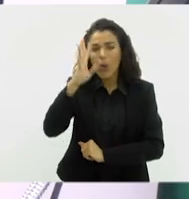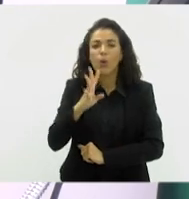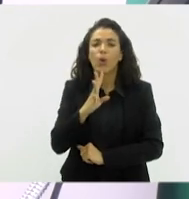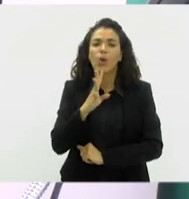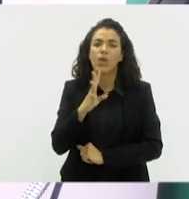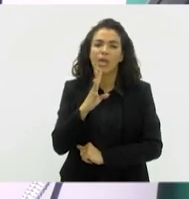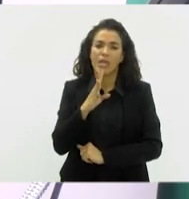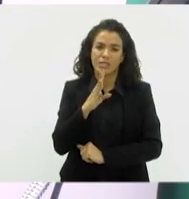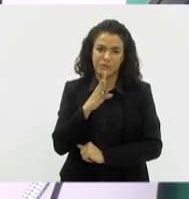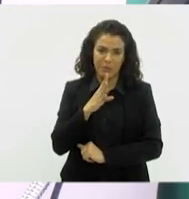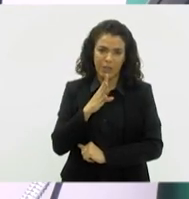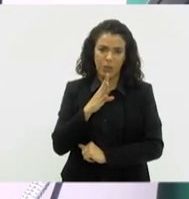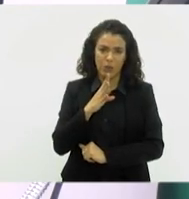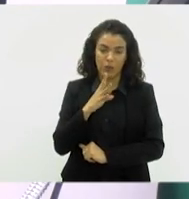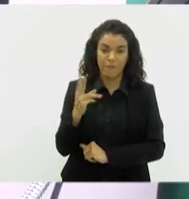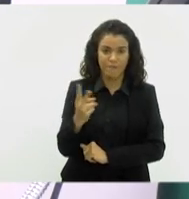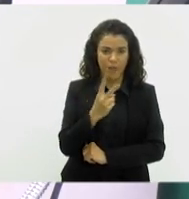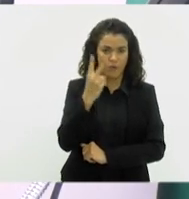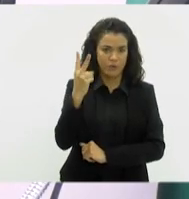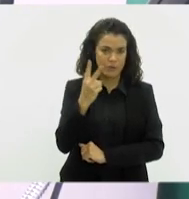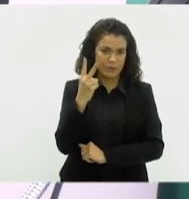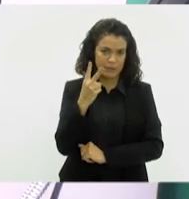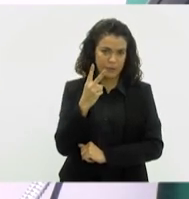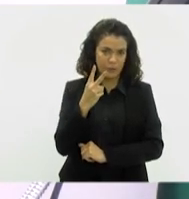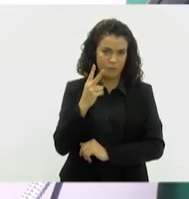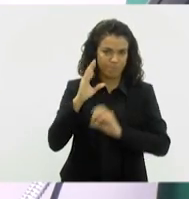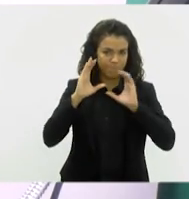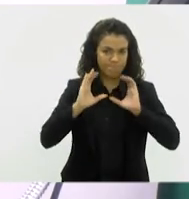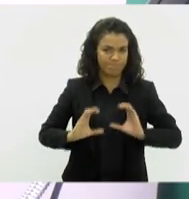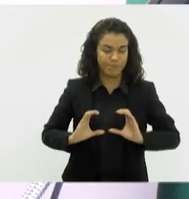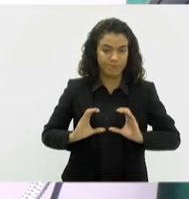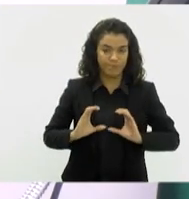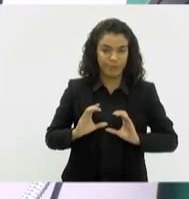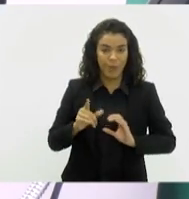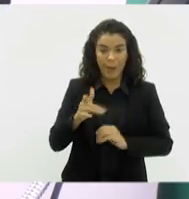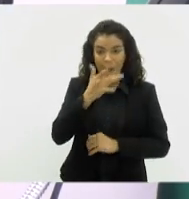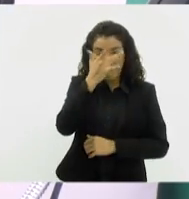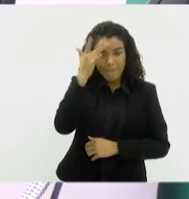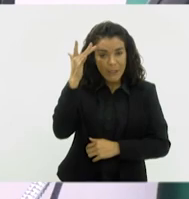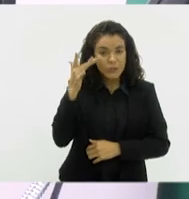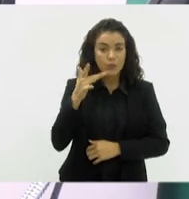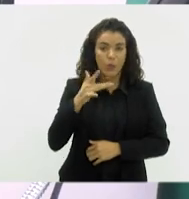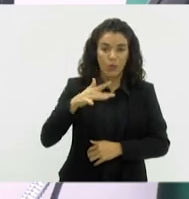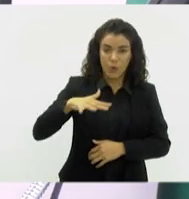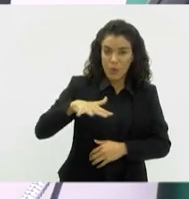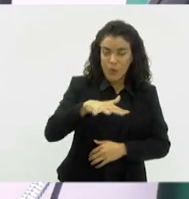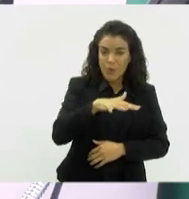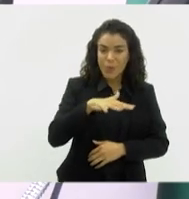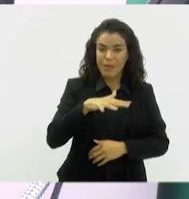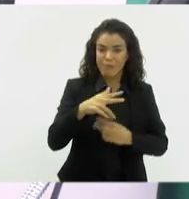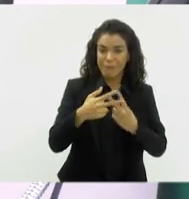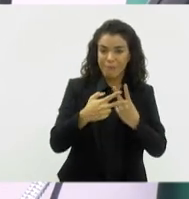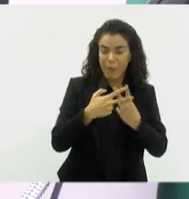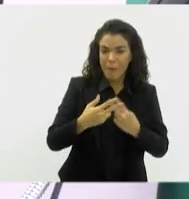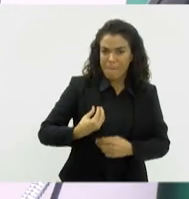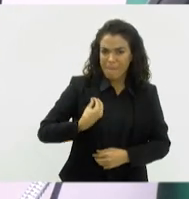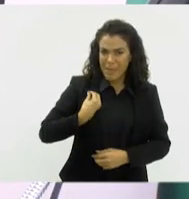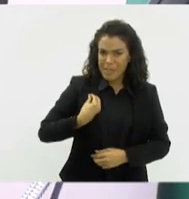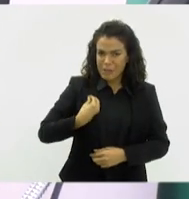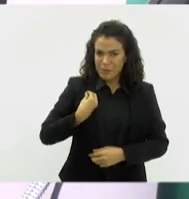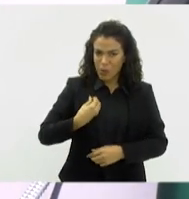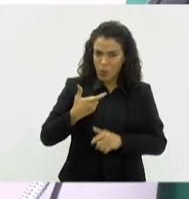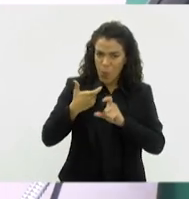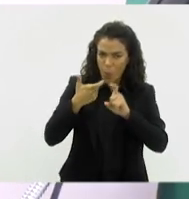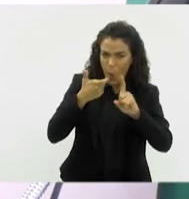ilibada reputação. Então, quando eu pego um candidato aqui, do mecanismo tão importante desse, que participou de um roubo seguido de